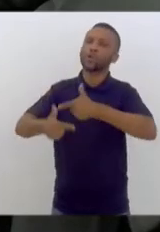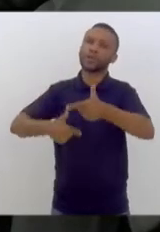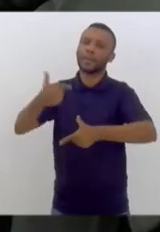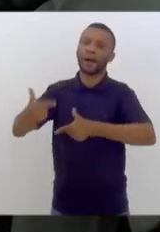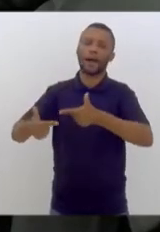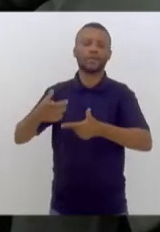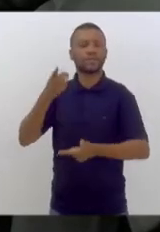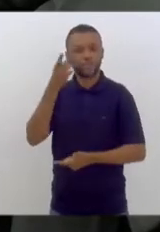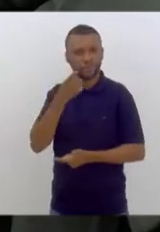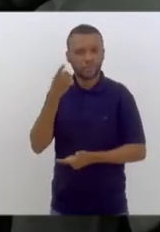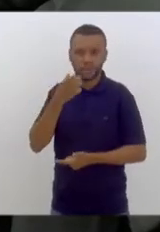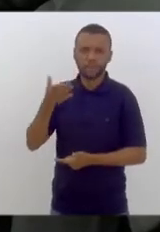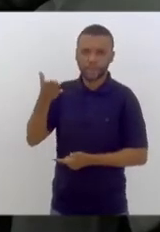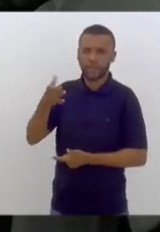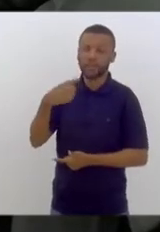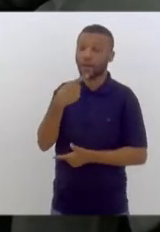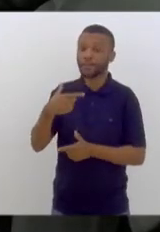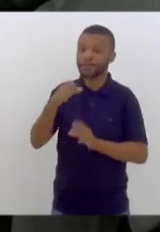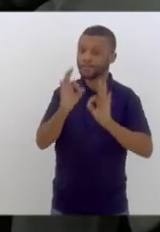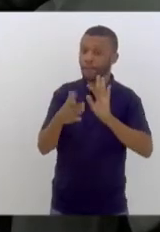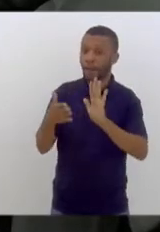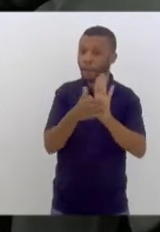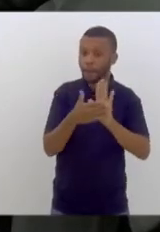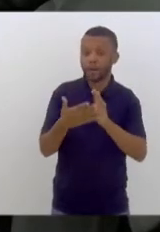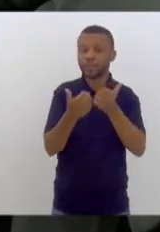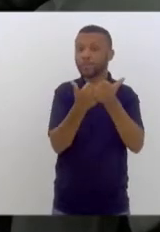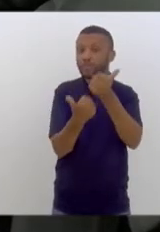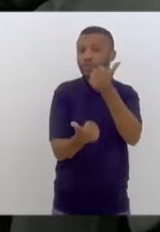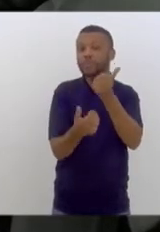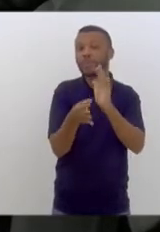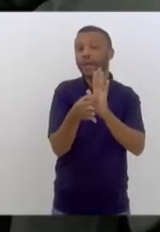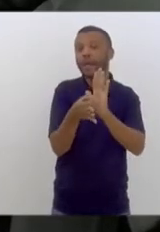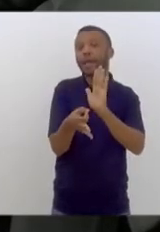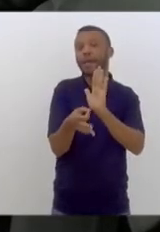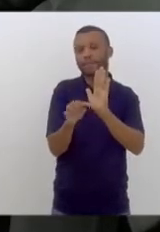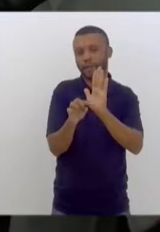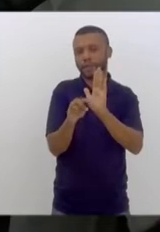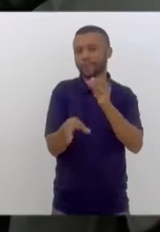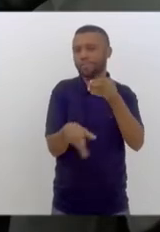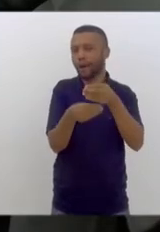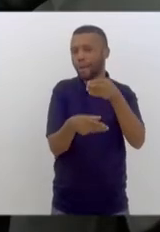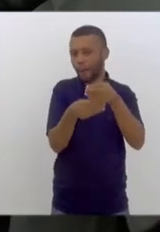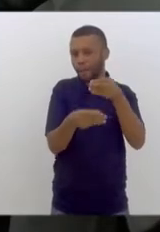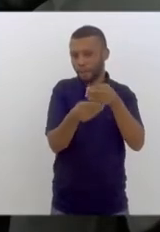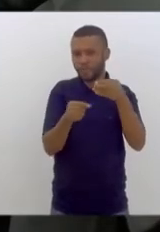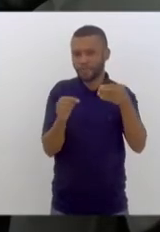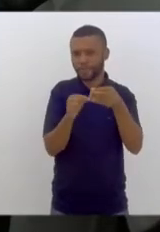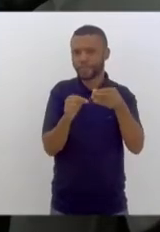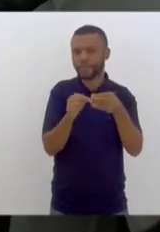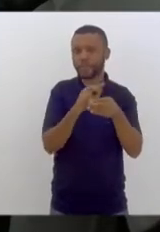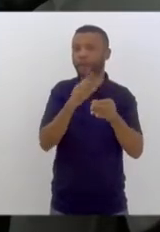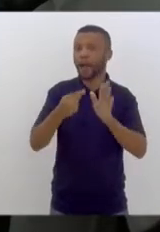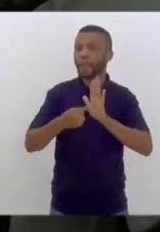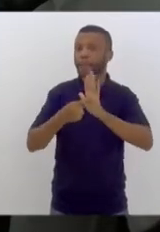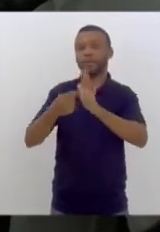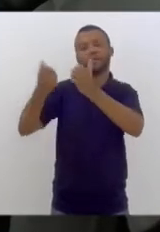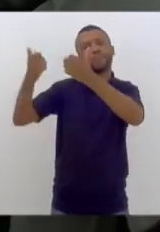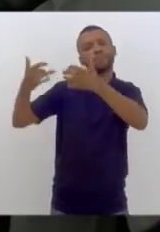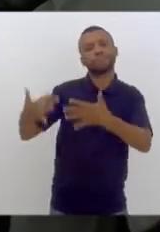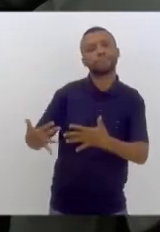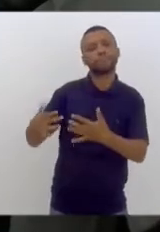nobres deputados. A gente fez uma proposta de subemenda que a gente vai apresentar, deputado Luiz Paulo, ao senhor, para melhorar,